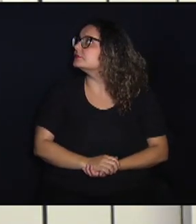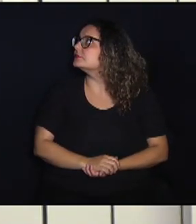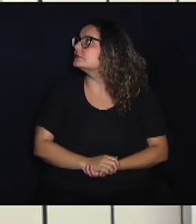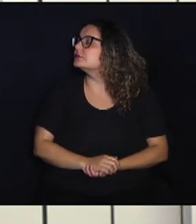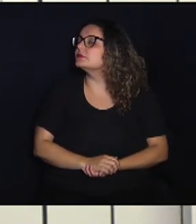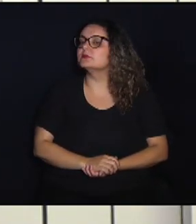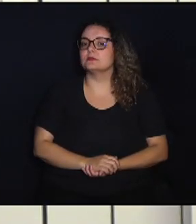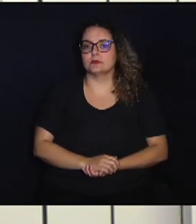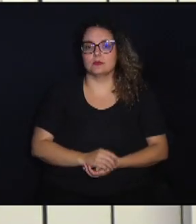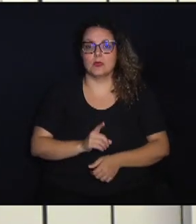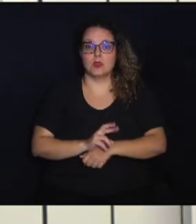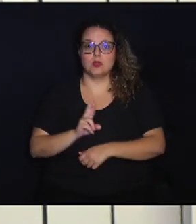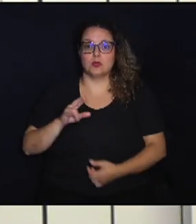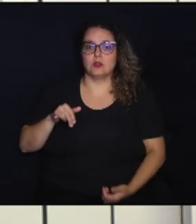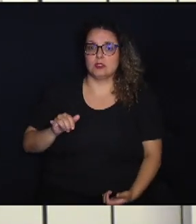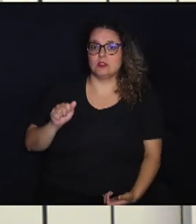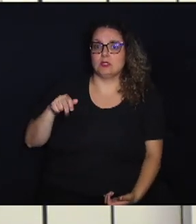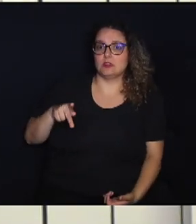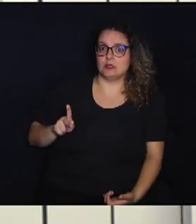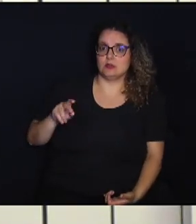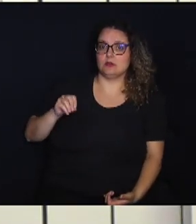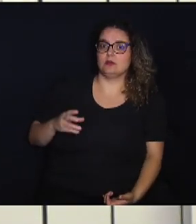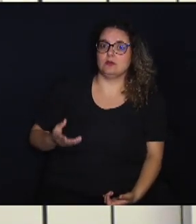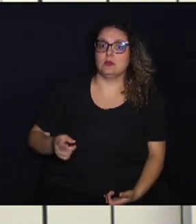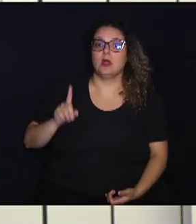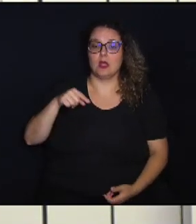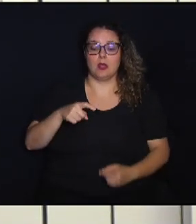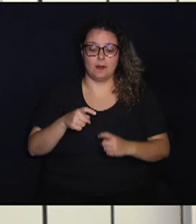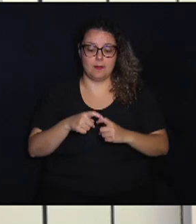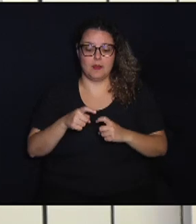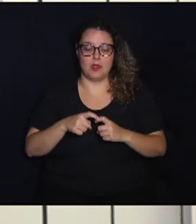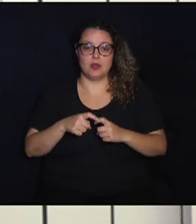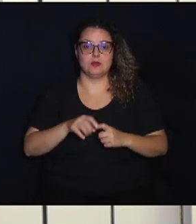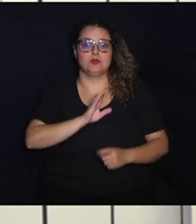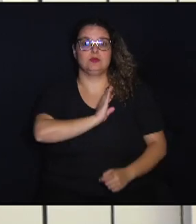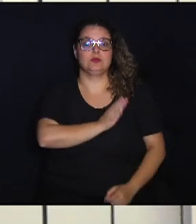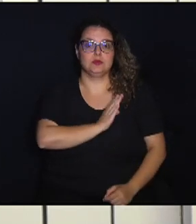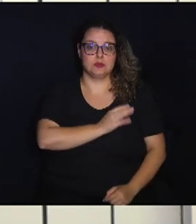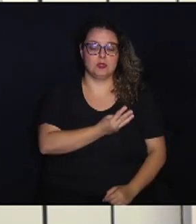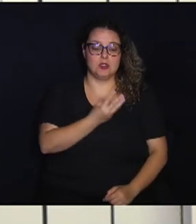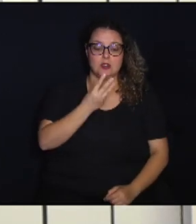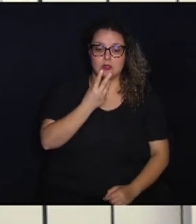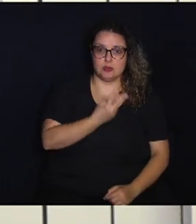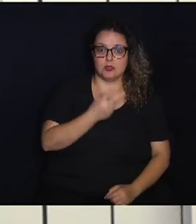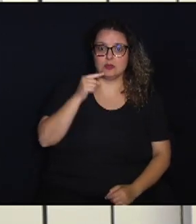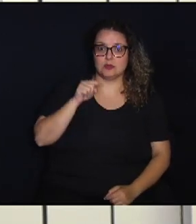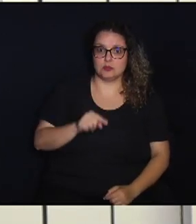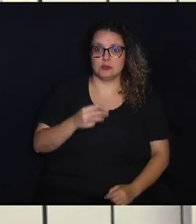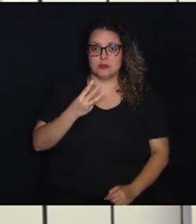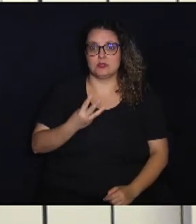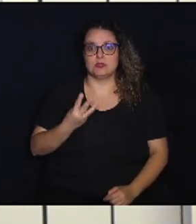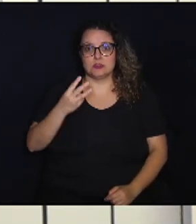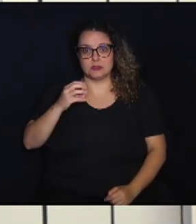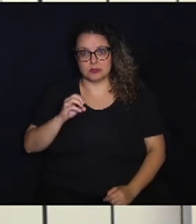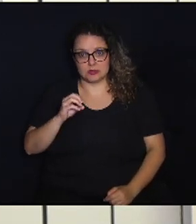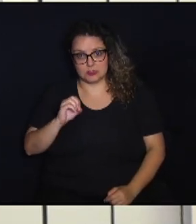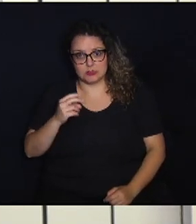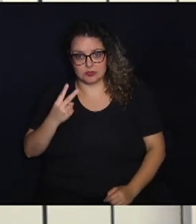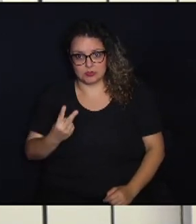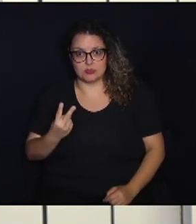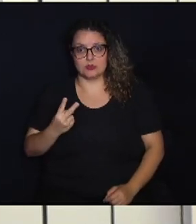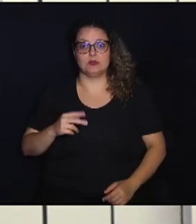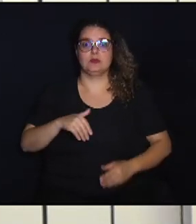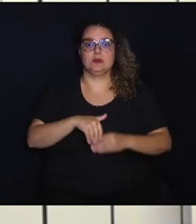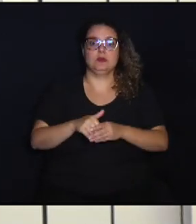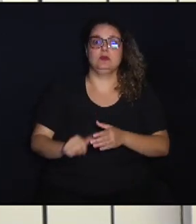Doutor Ianco é médico cardiologista, recebeu 3.302 votos e está eleito para o primeiro